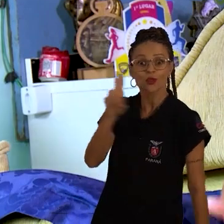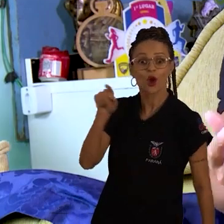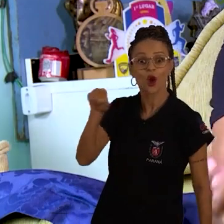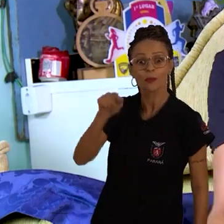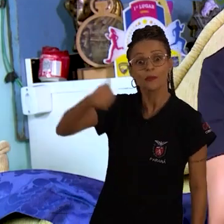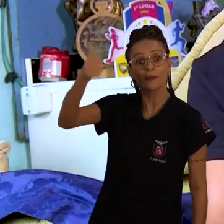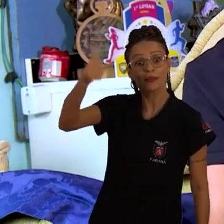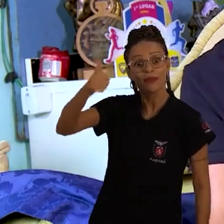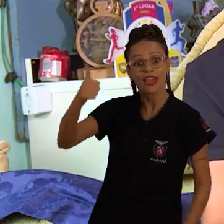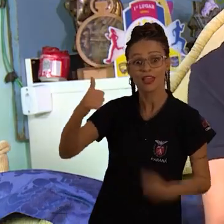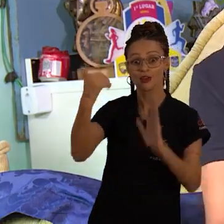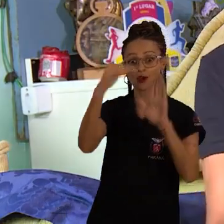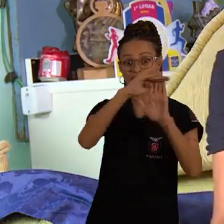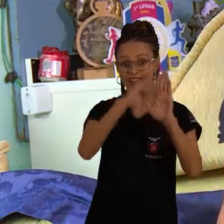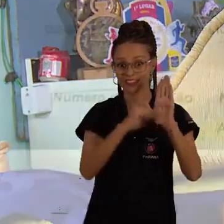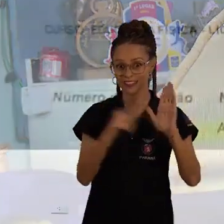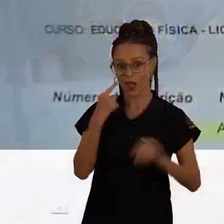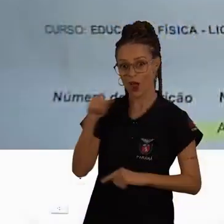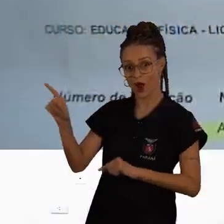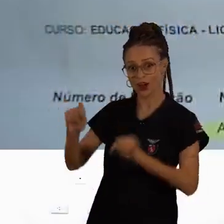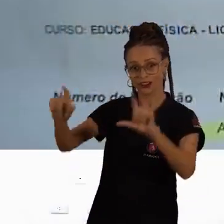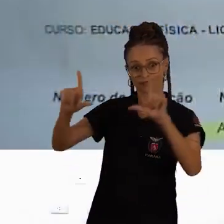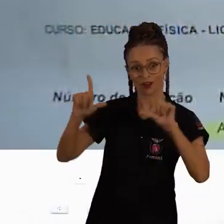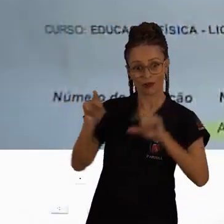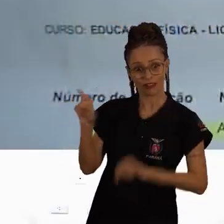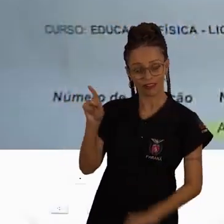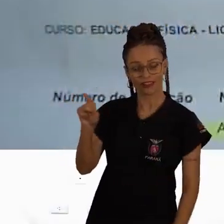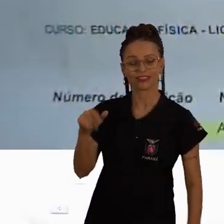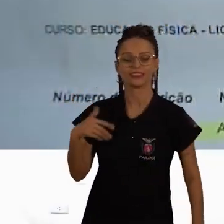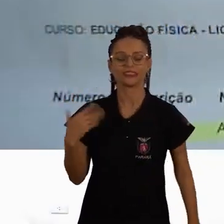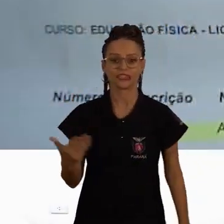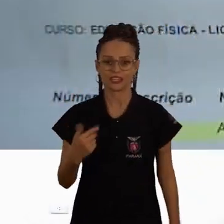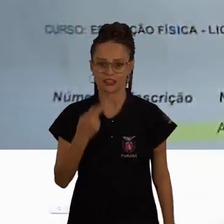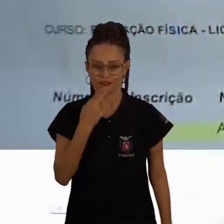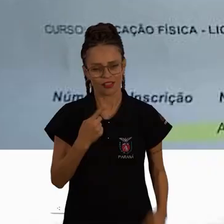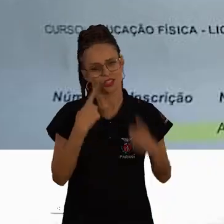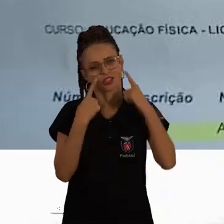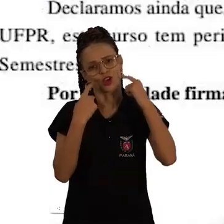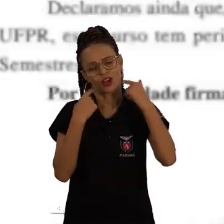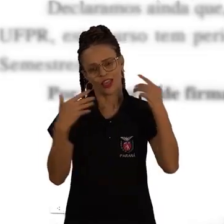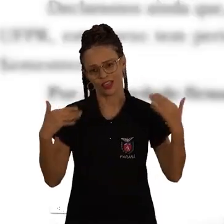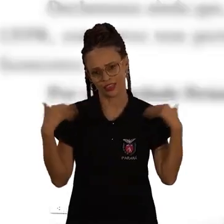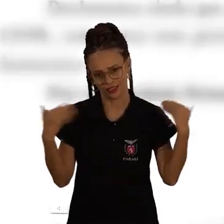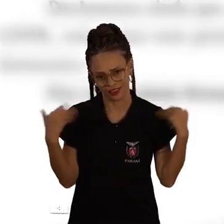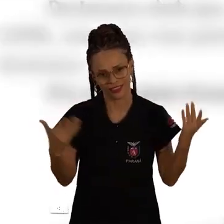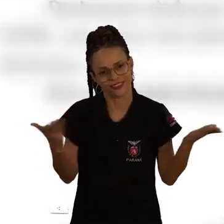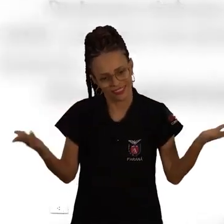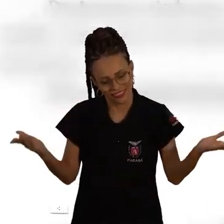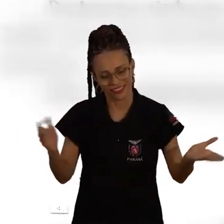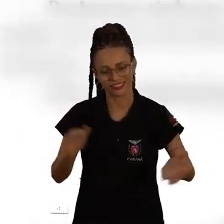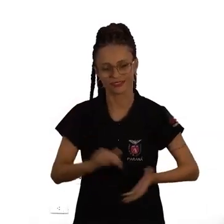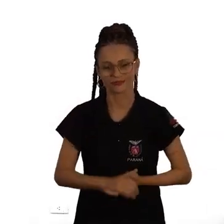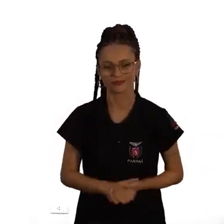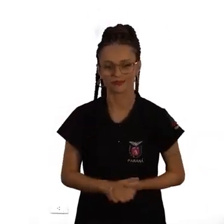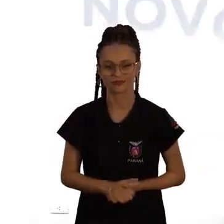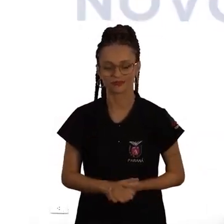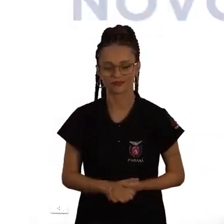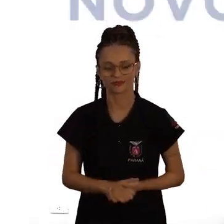lá, o primeiro da lista, até tá ali na folha ali. E aí eu falei, eu chorei de alegria, né?